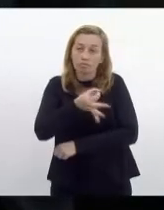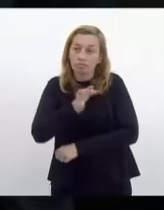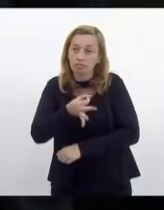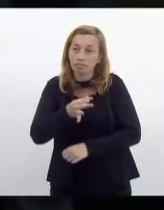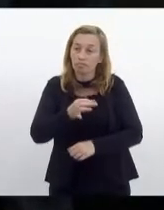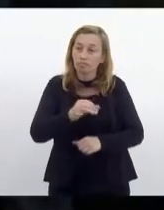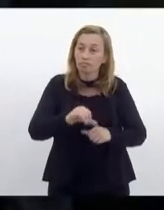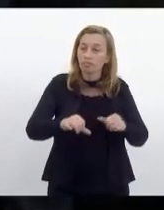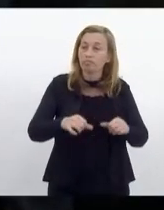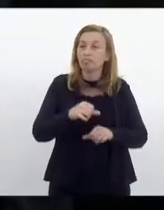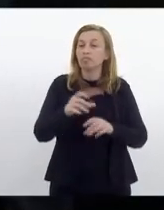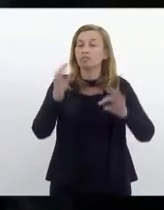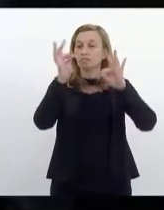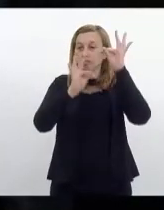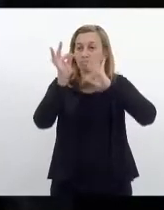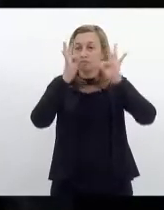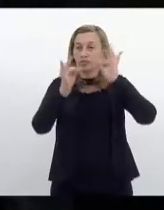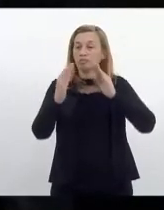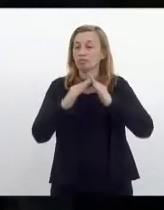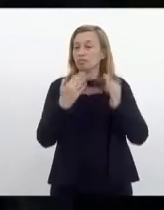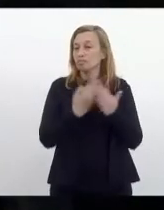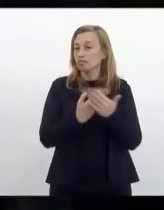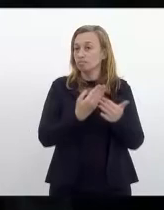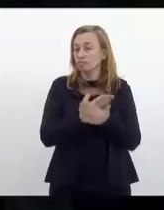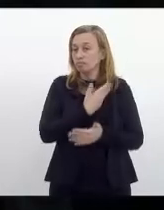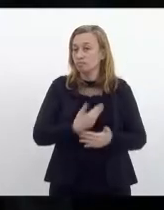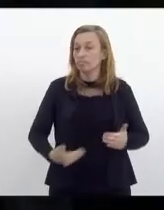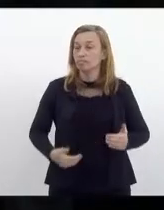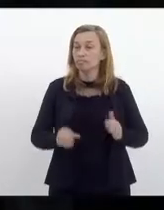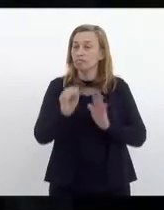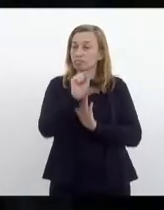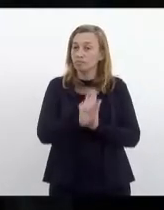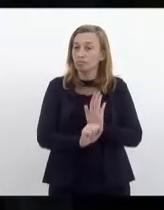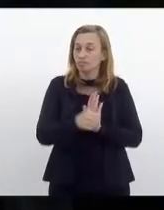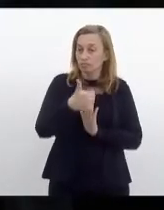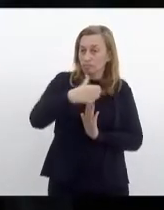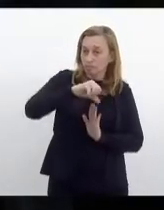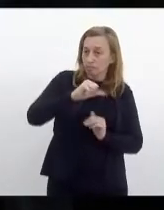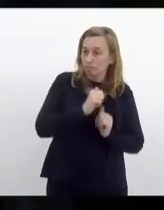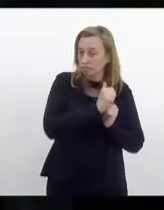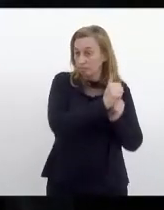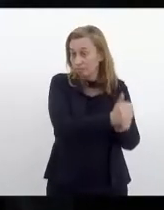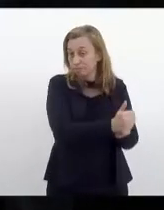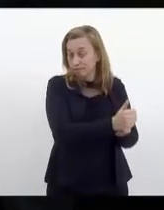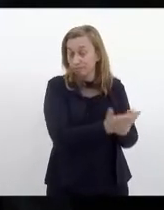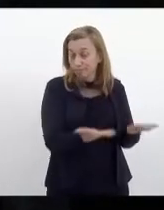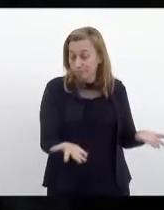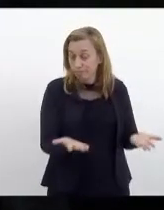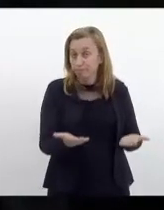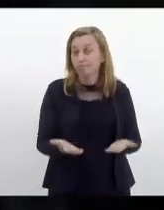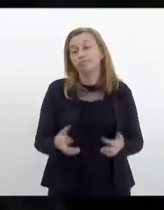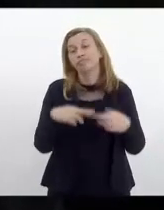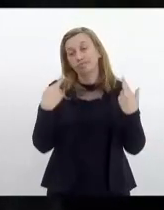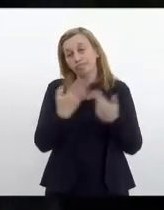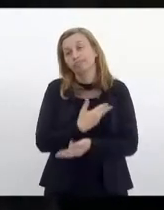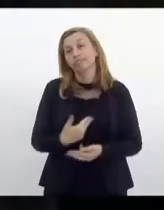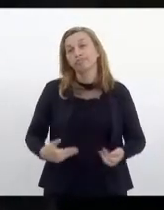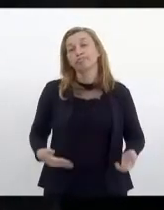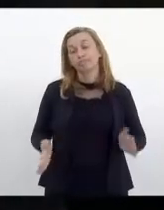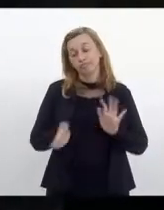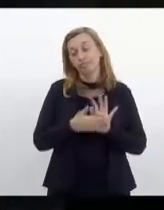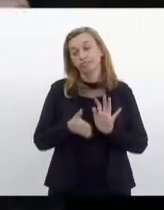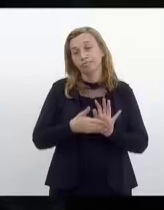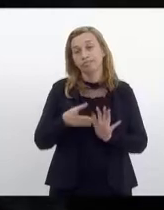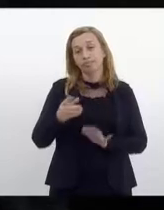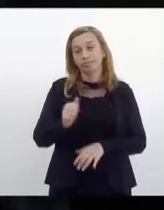modernização tecnológica. Nossas escolas públicas seguem no século XIX em matéria de tecnologia. De qualquer maneira, a audiência pública proposta pelo André